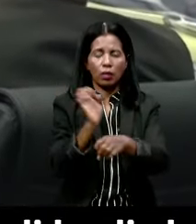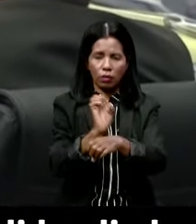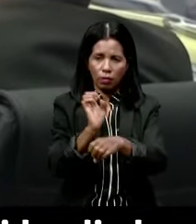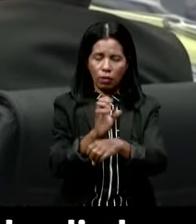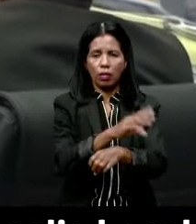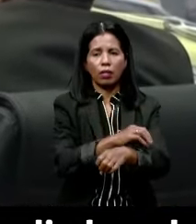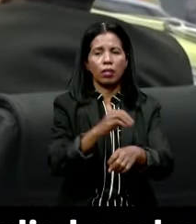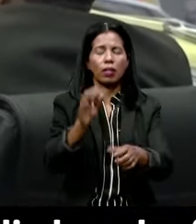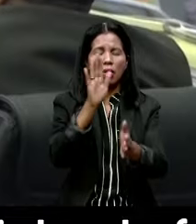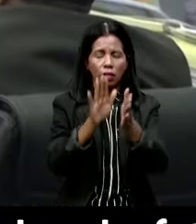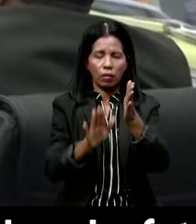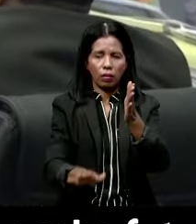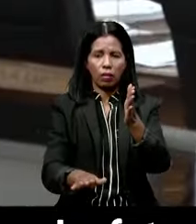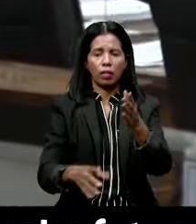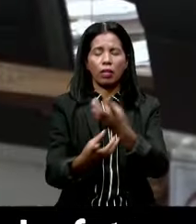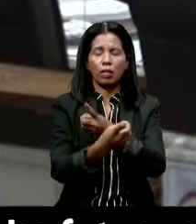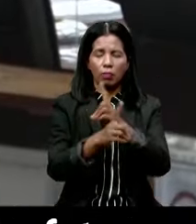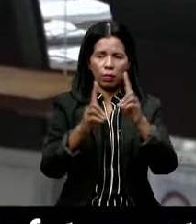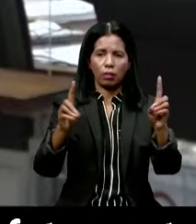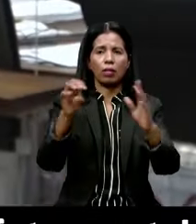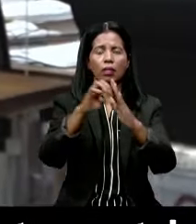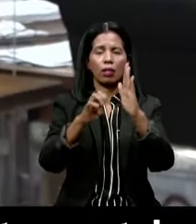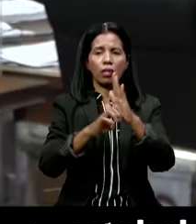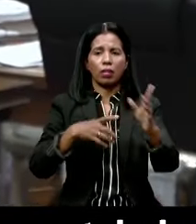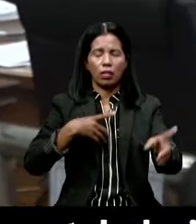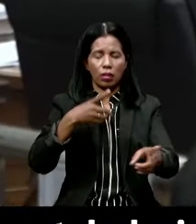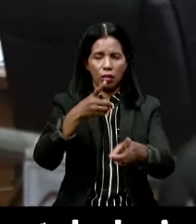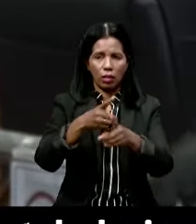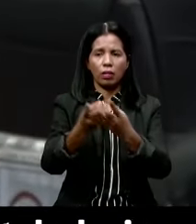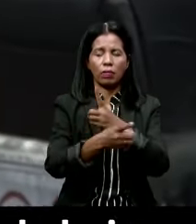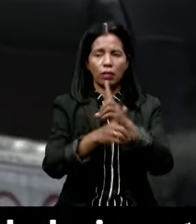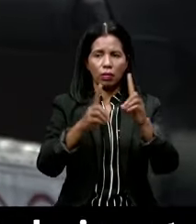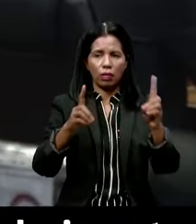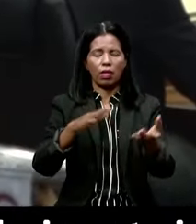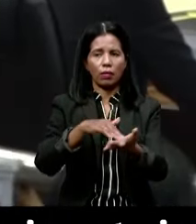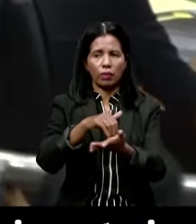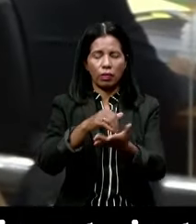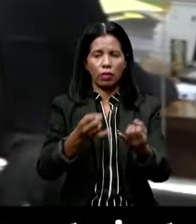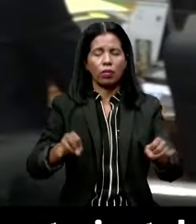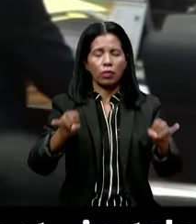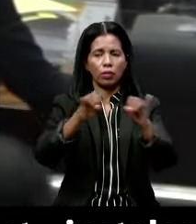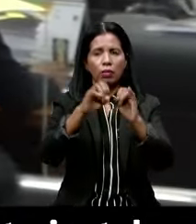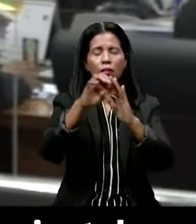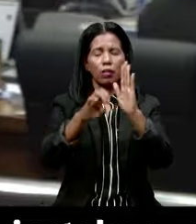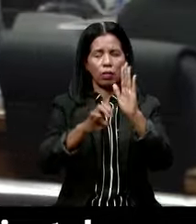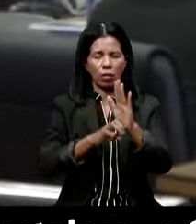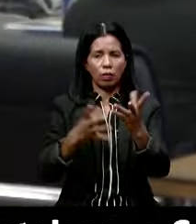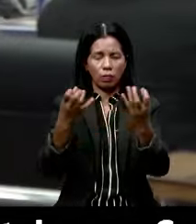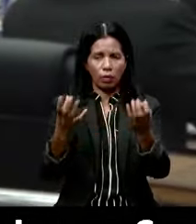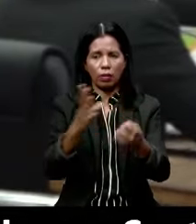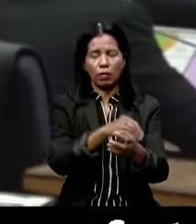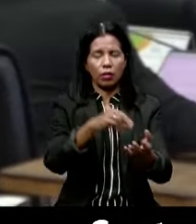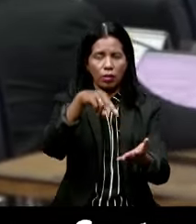economicamente, a mis princípio de democracia no Estado de Direito Democrático, a fraco instituição Estado e UEN, nem